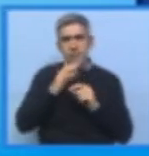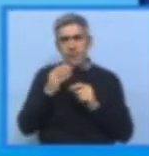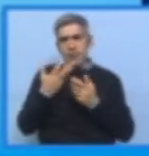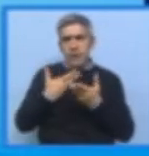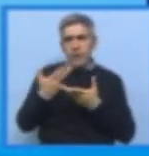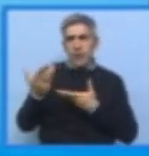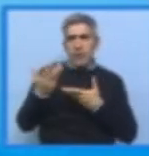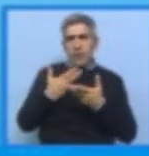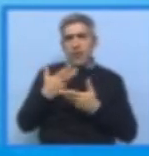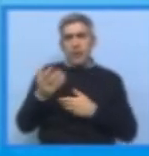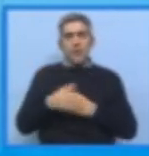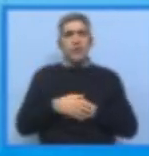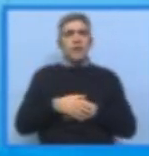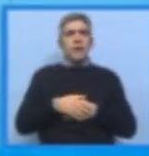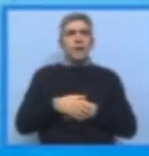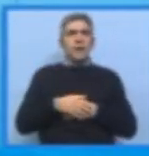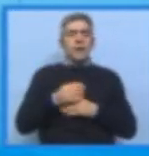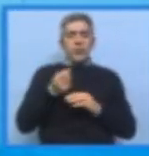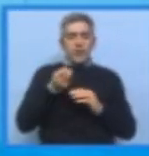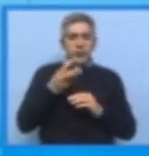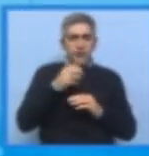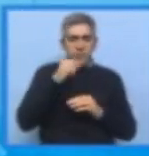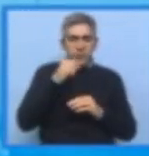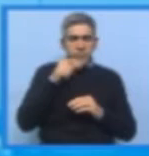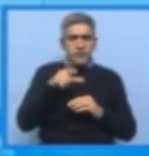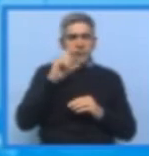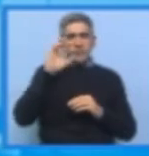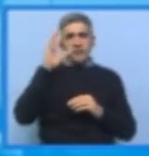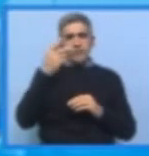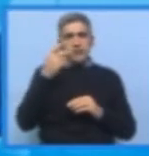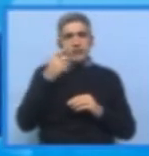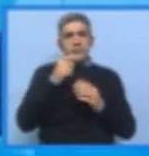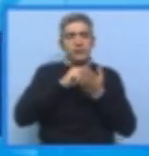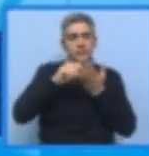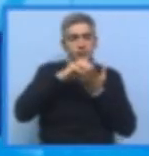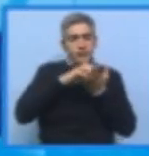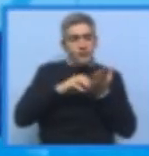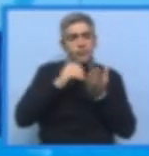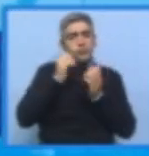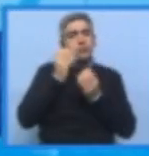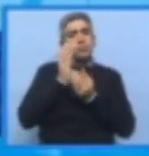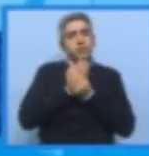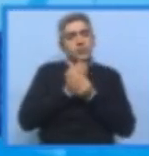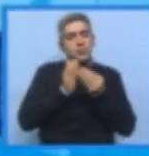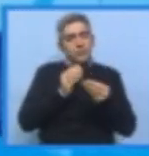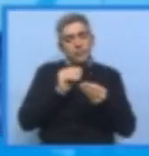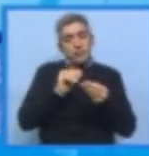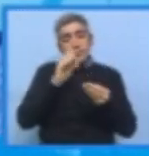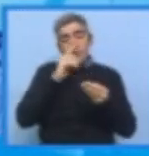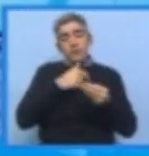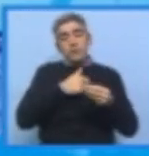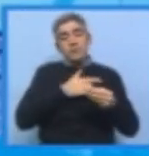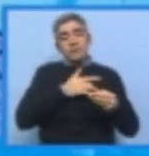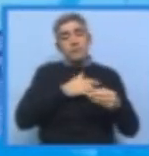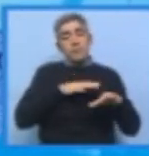família. E muitas vezes, quando isso acontece, fica escrito no processo que, em caso de paragem cardiorrespiratória, não se deve